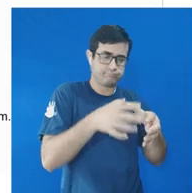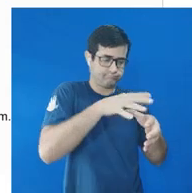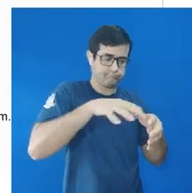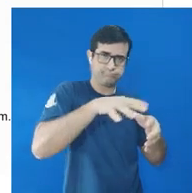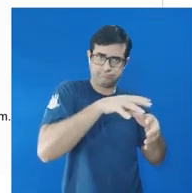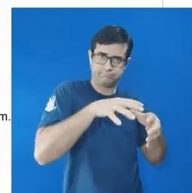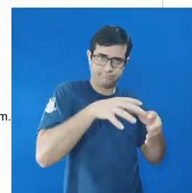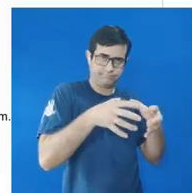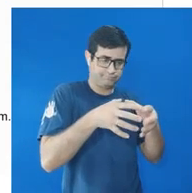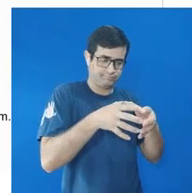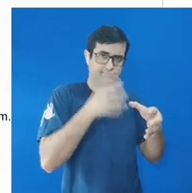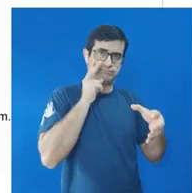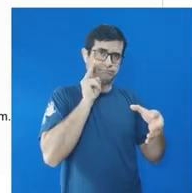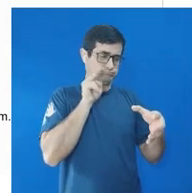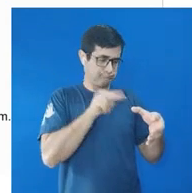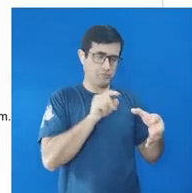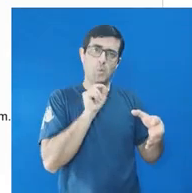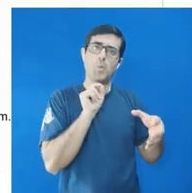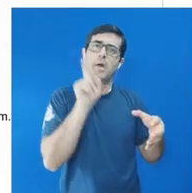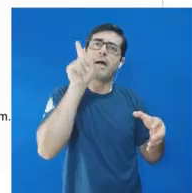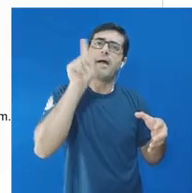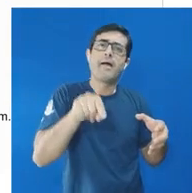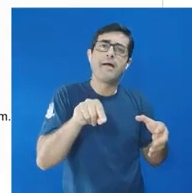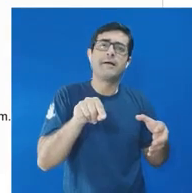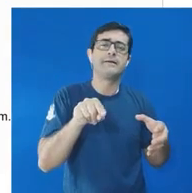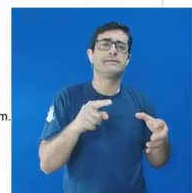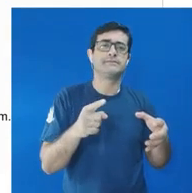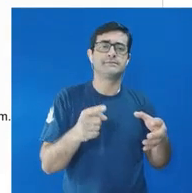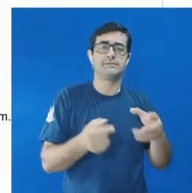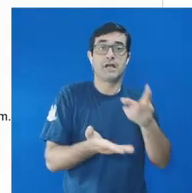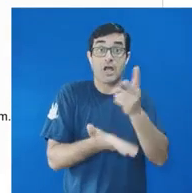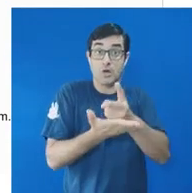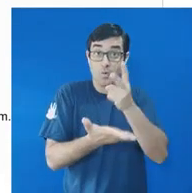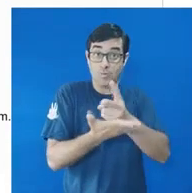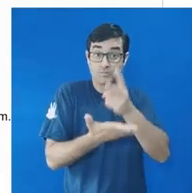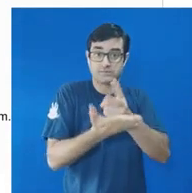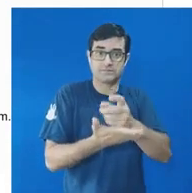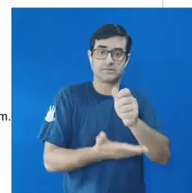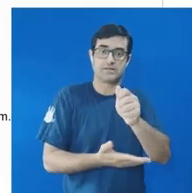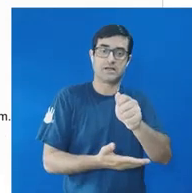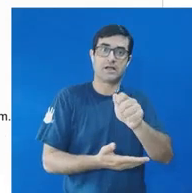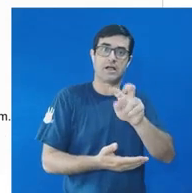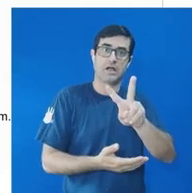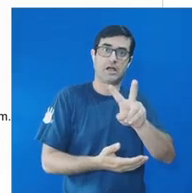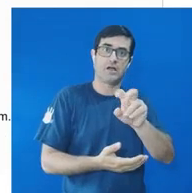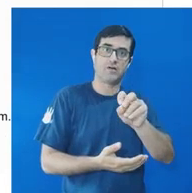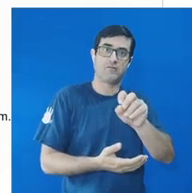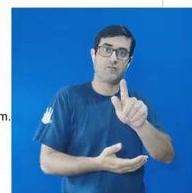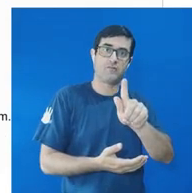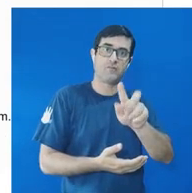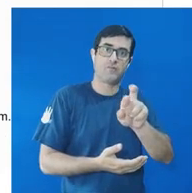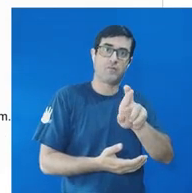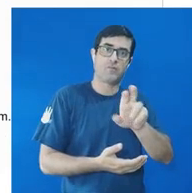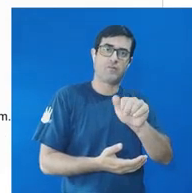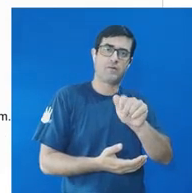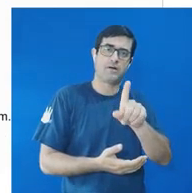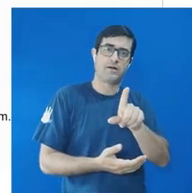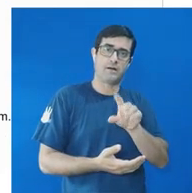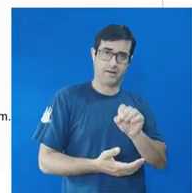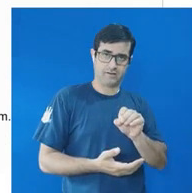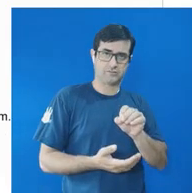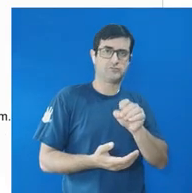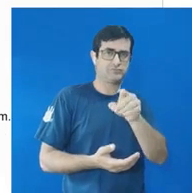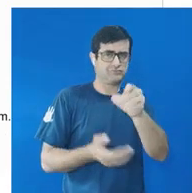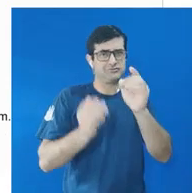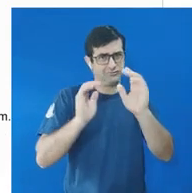quantidade palpável, né, nada mais é do que a constante de Avogadro, que vocês já devem ter ouvido falar, mas